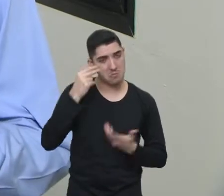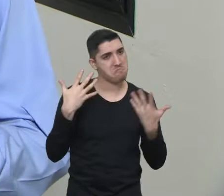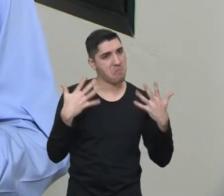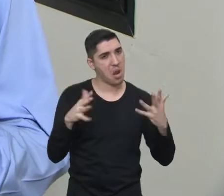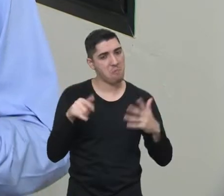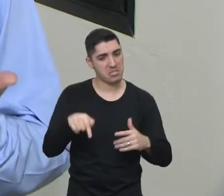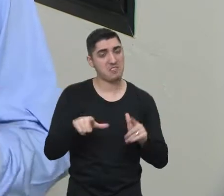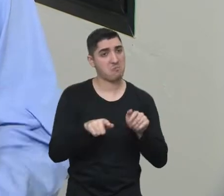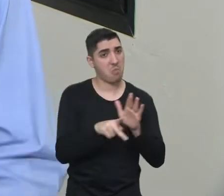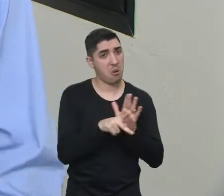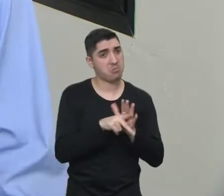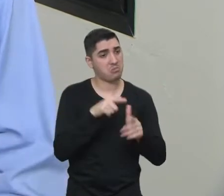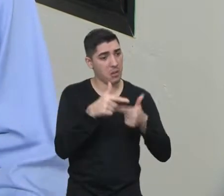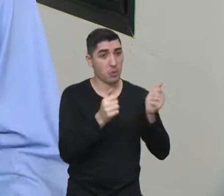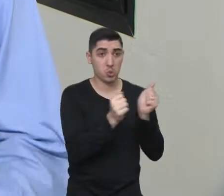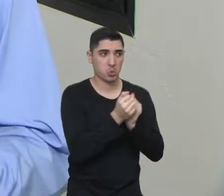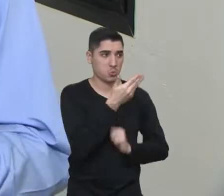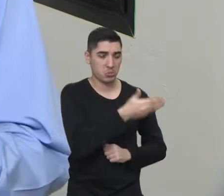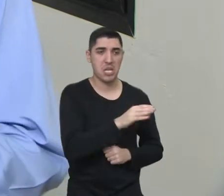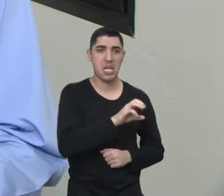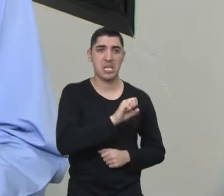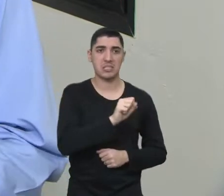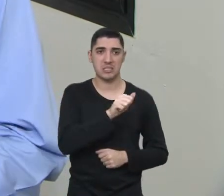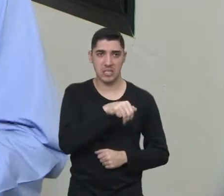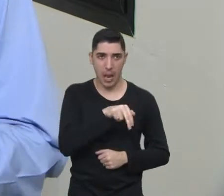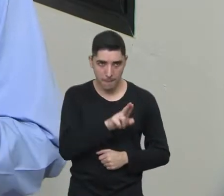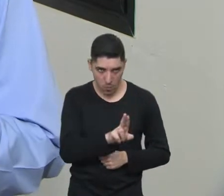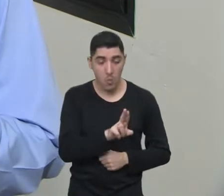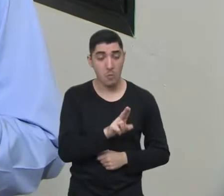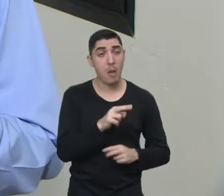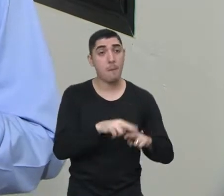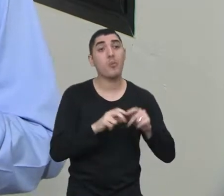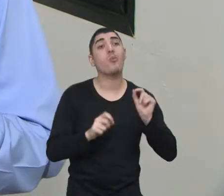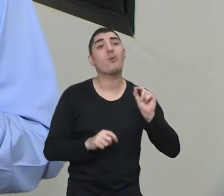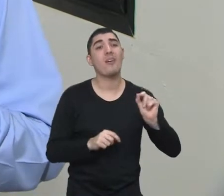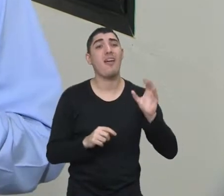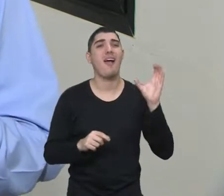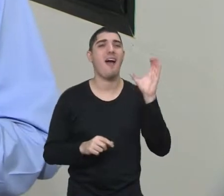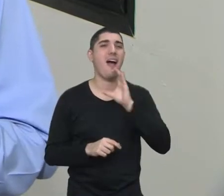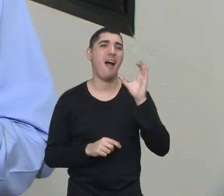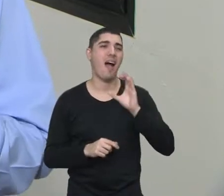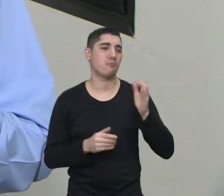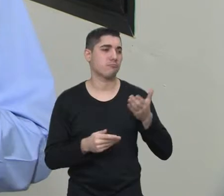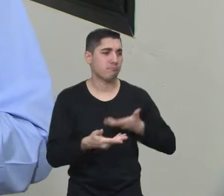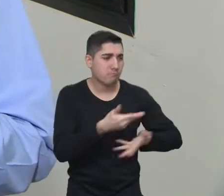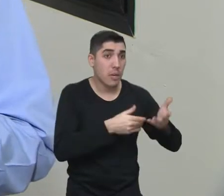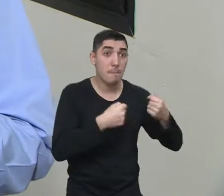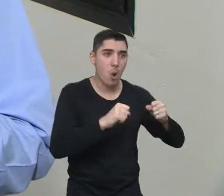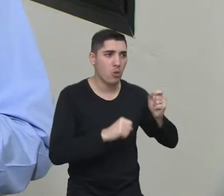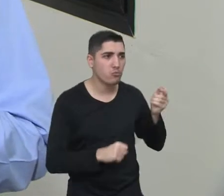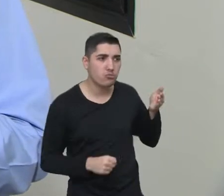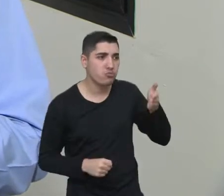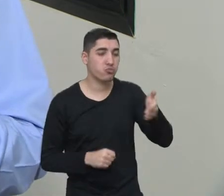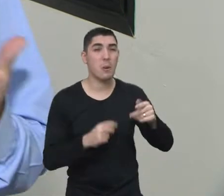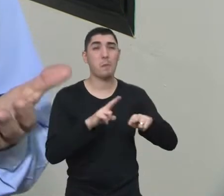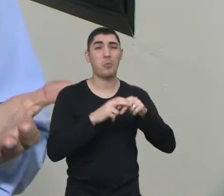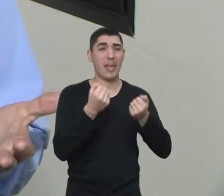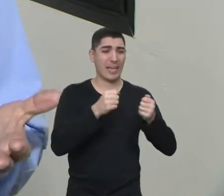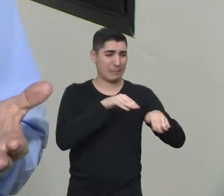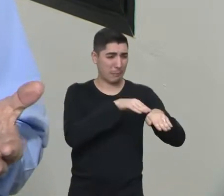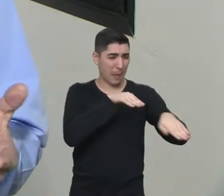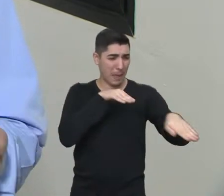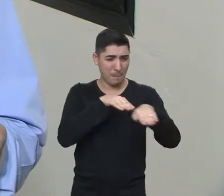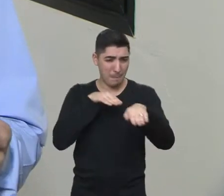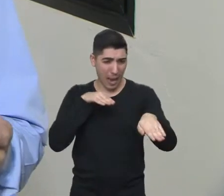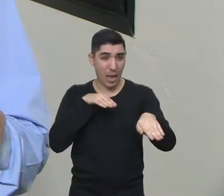por estar criando esse serviço em São José dos Campos, junto com o SAMU, pela agilidade do deslocamento da moto no